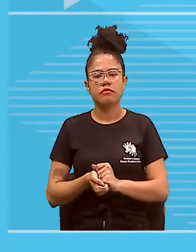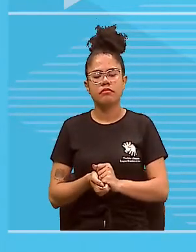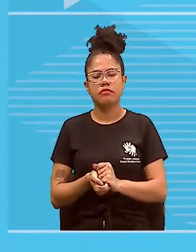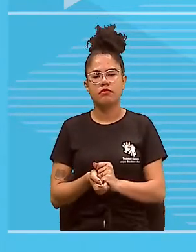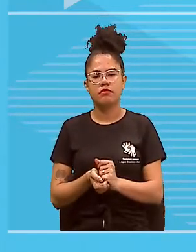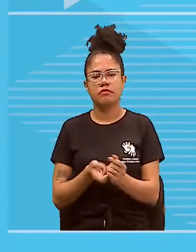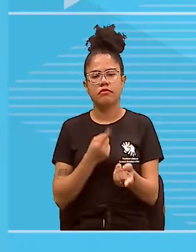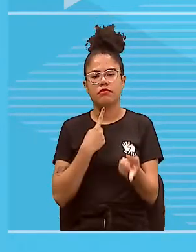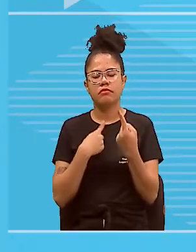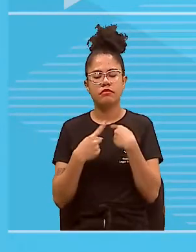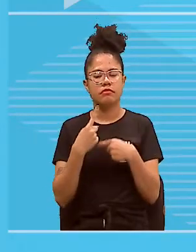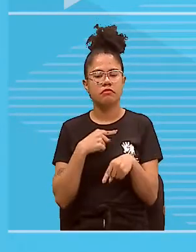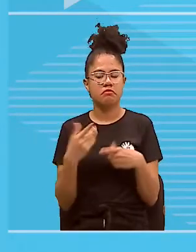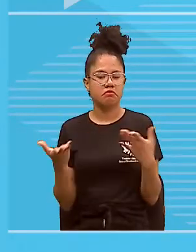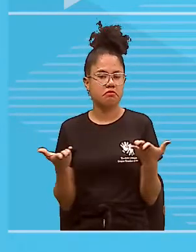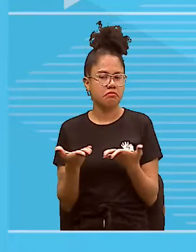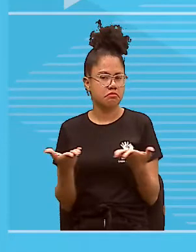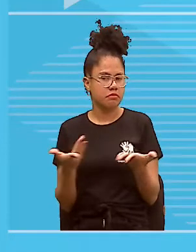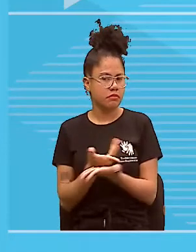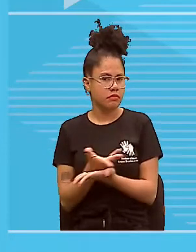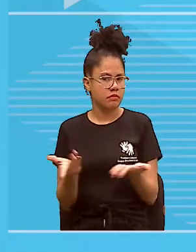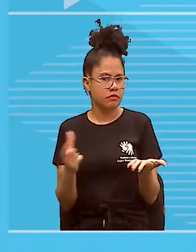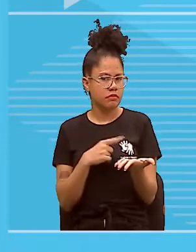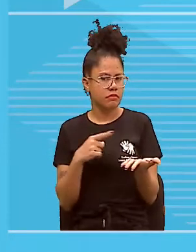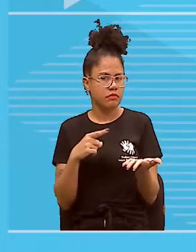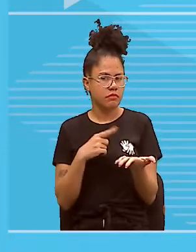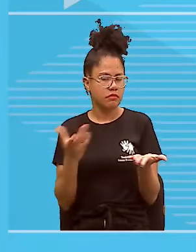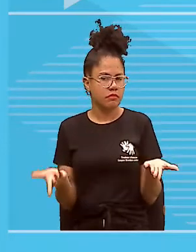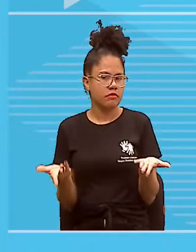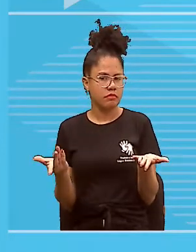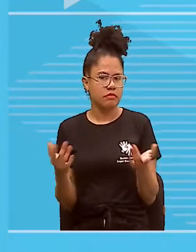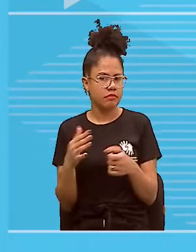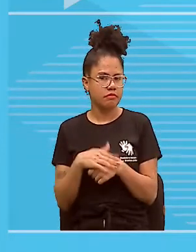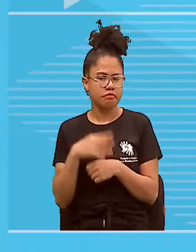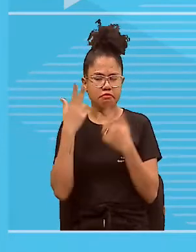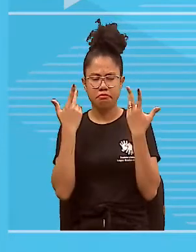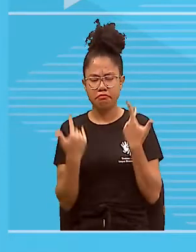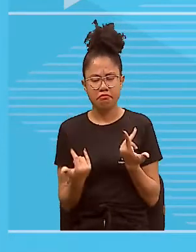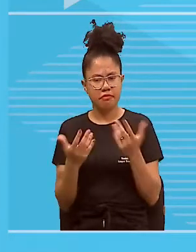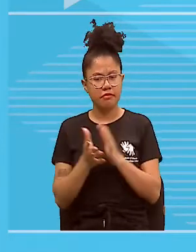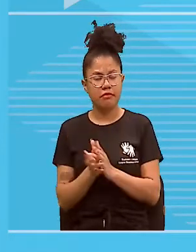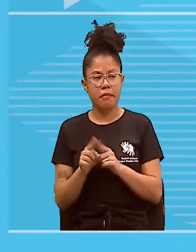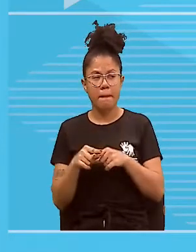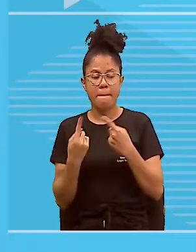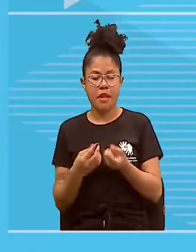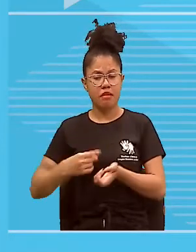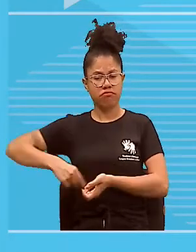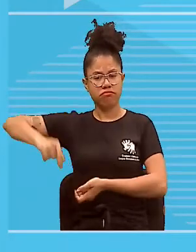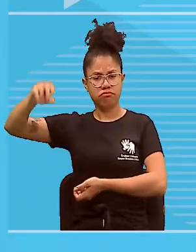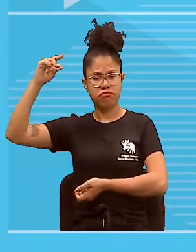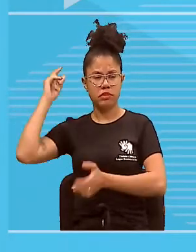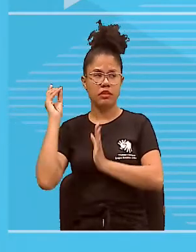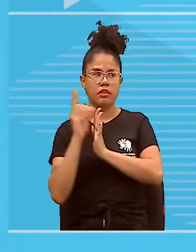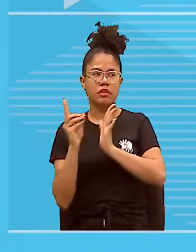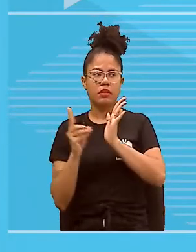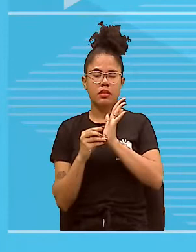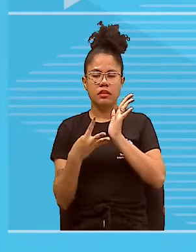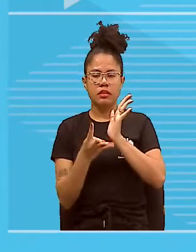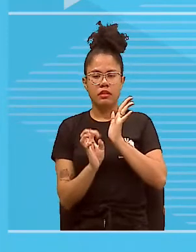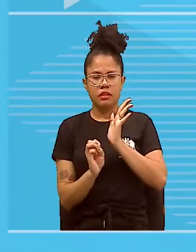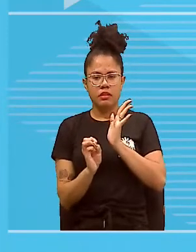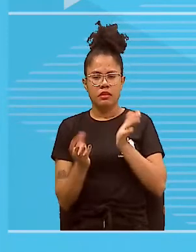gostos hoje você vê muito isso de forma mais natural mas naquele cenário da década de 40 para